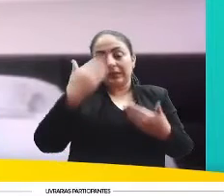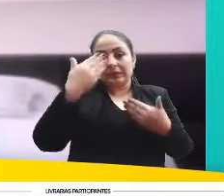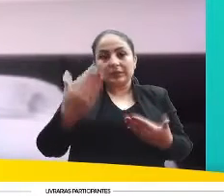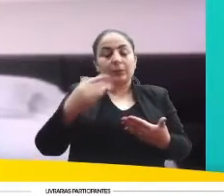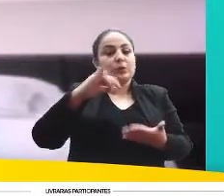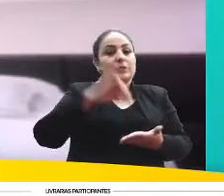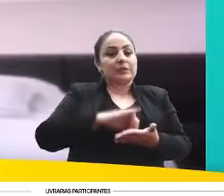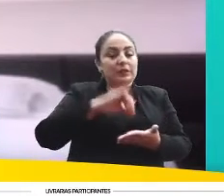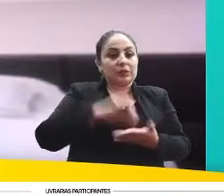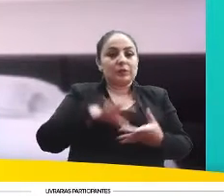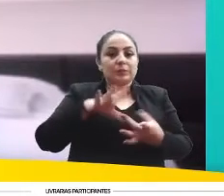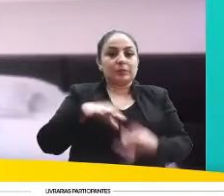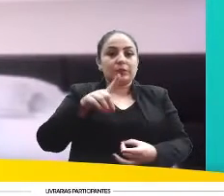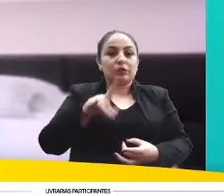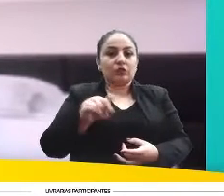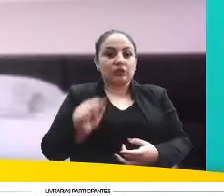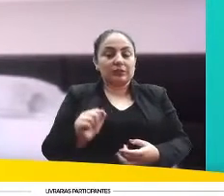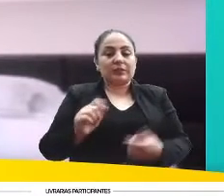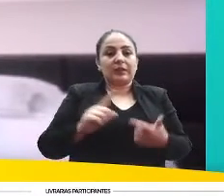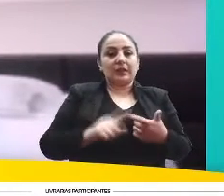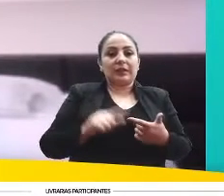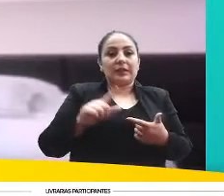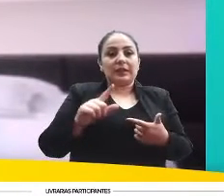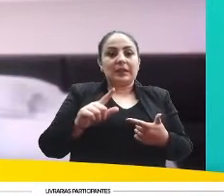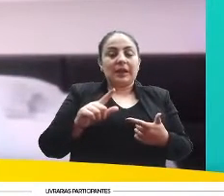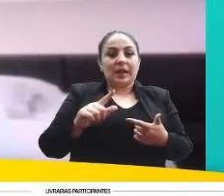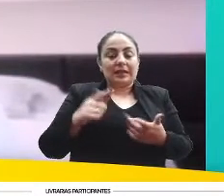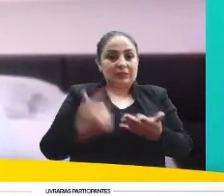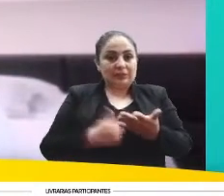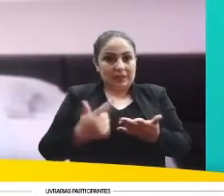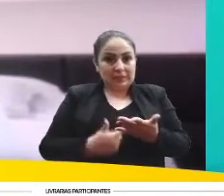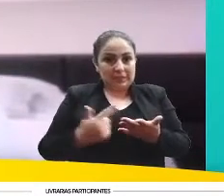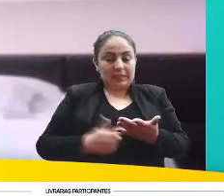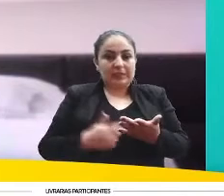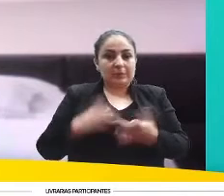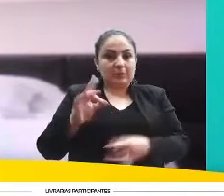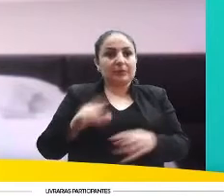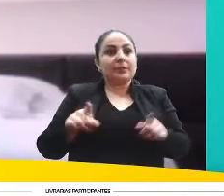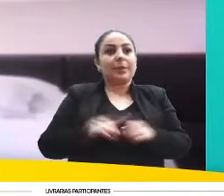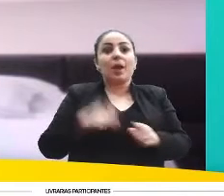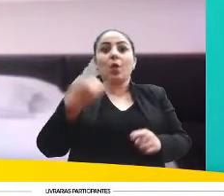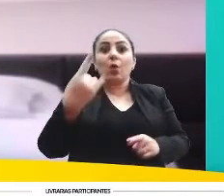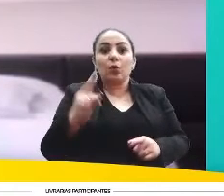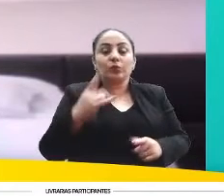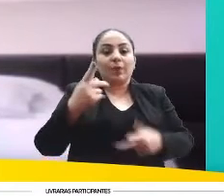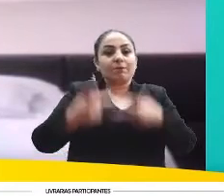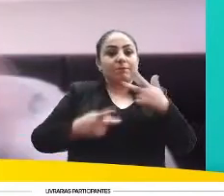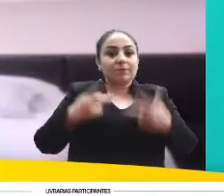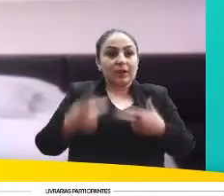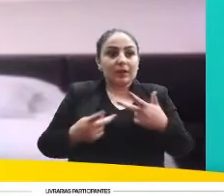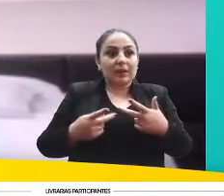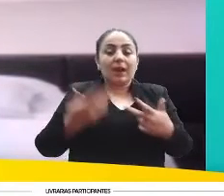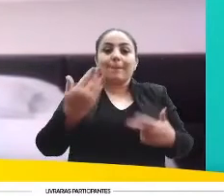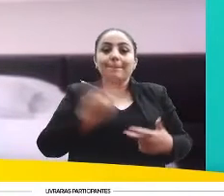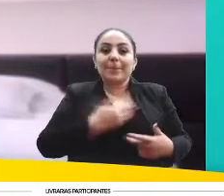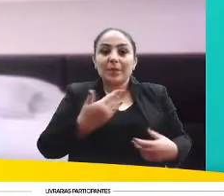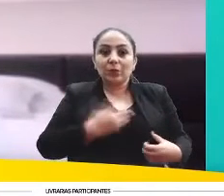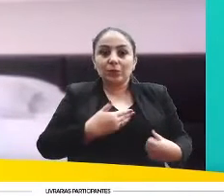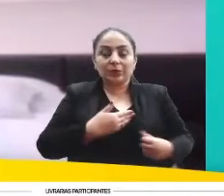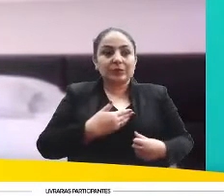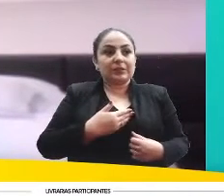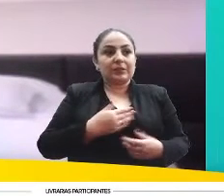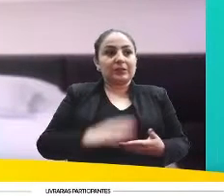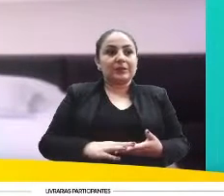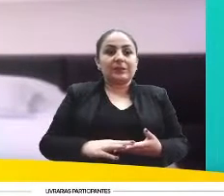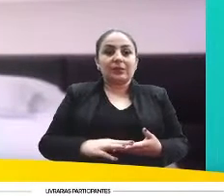Espírita de Caridade Dias da Cruz, a Leax, a Livraria Espírita, e eu gostaria de fazer uma última manifestação aos amigos. Tem um